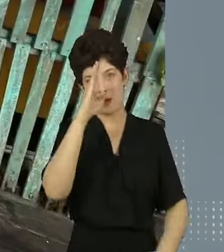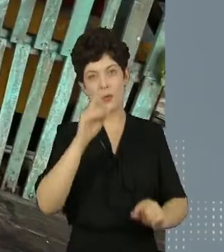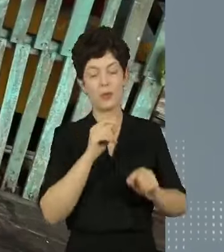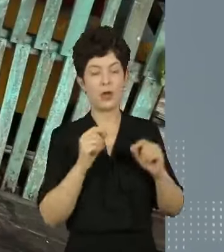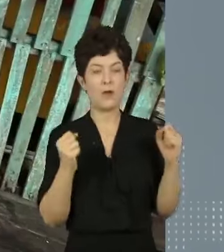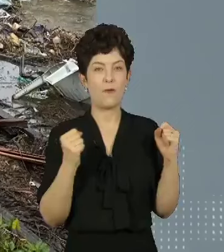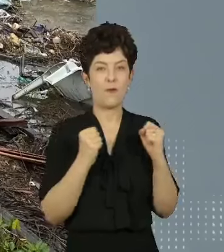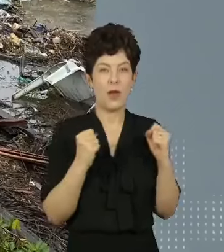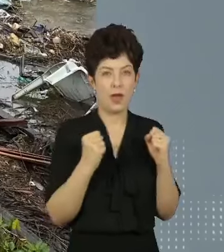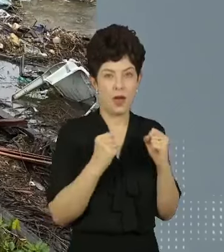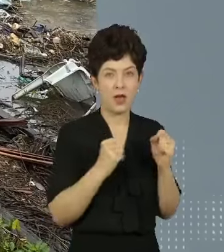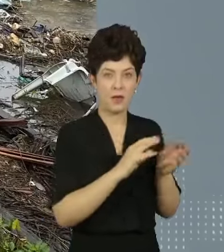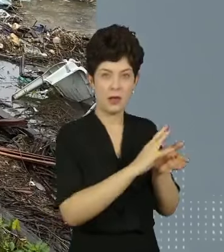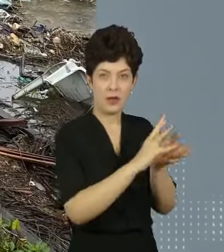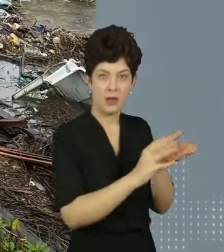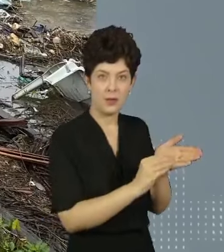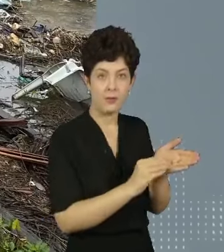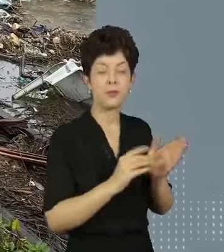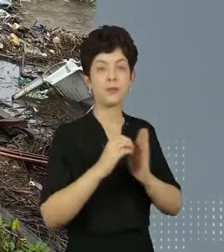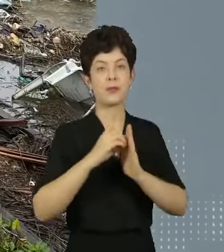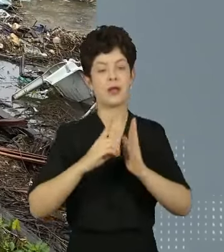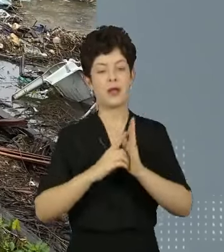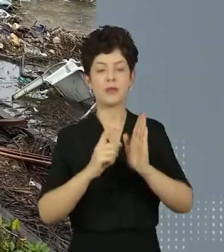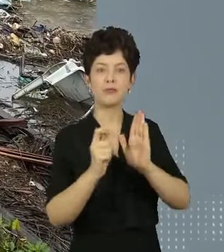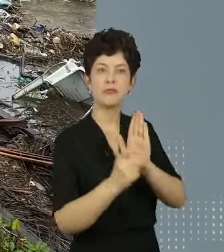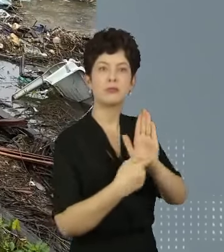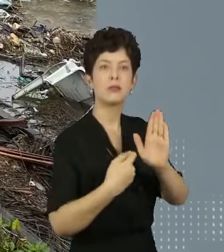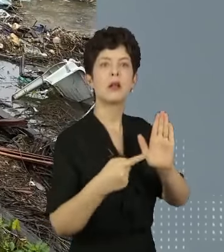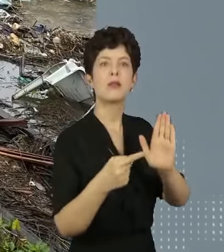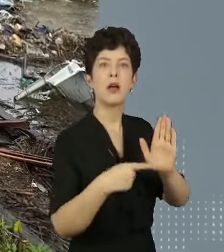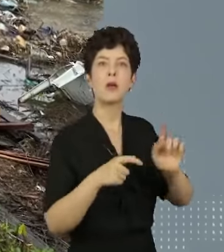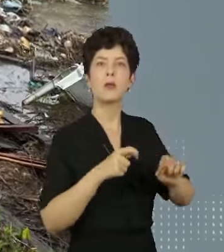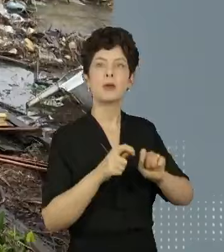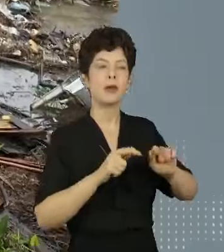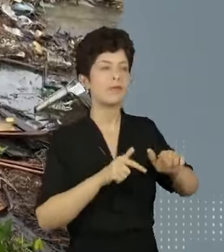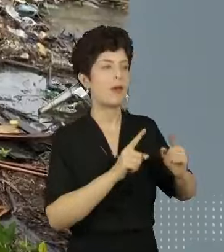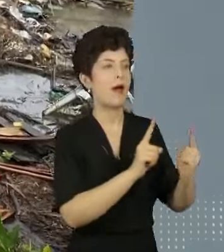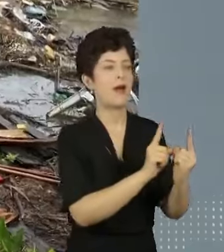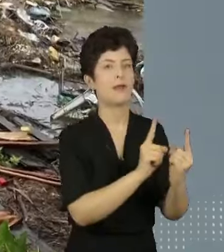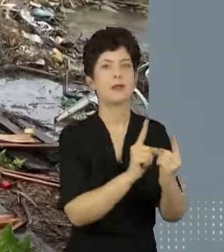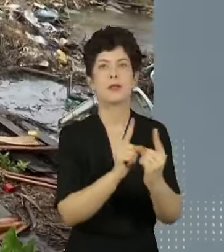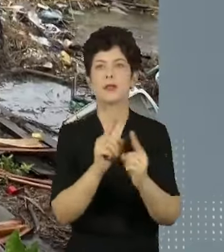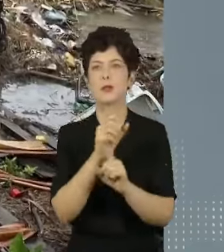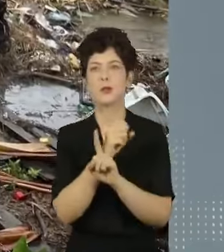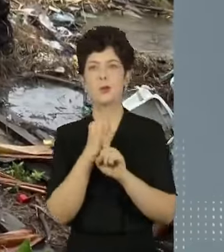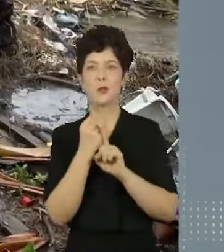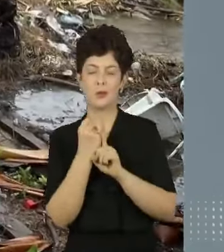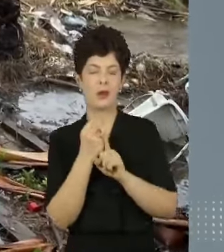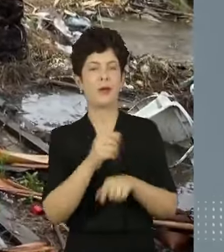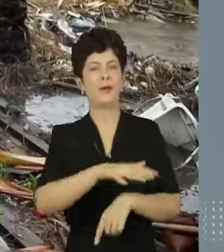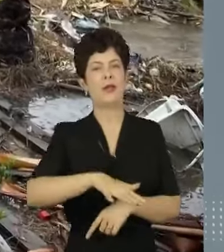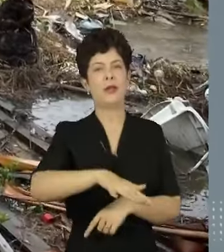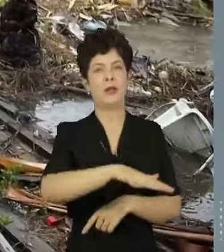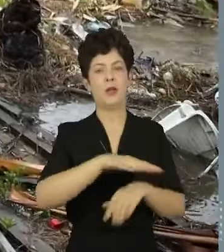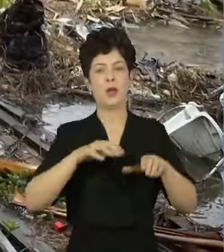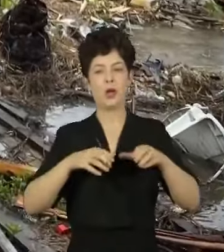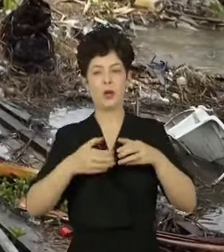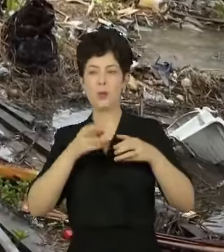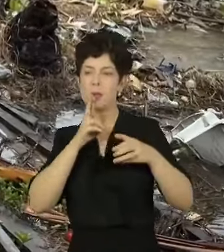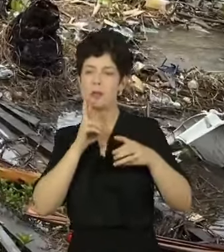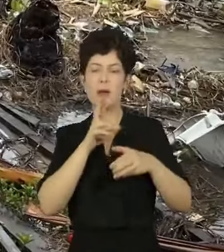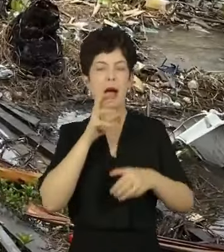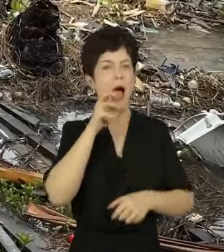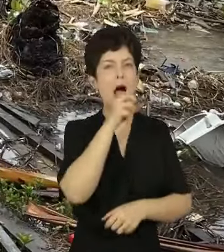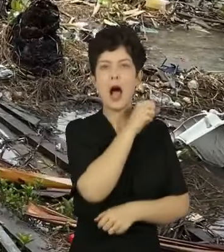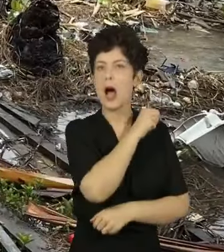inverno amazônico com o decreto é possível intensificar as ações de assistência social na região o comitê de respostas